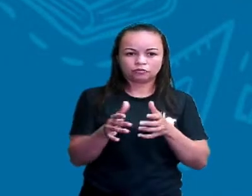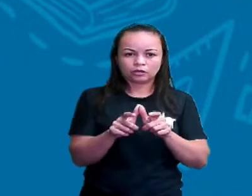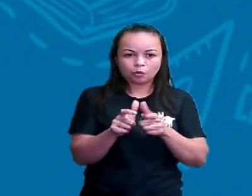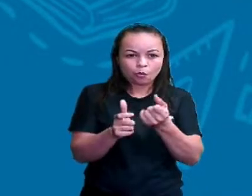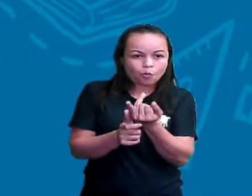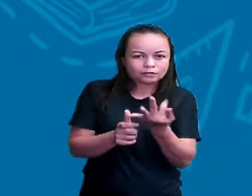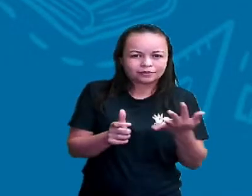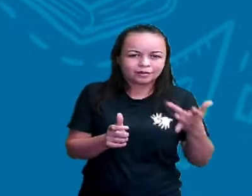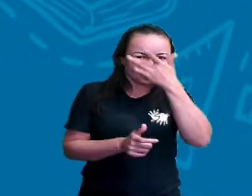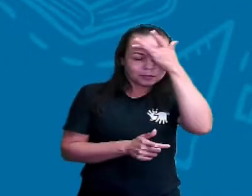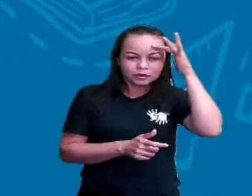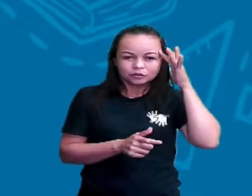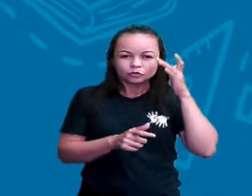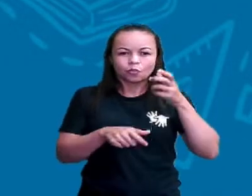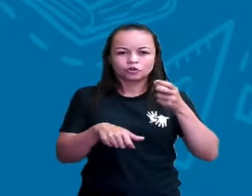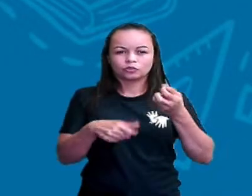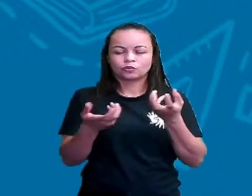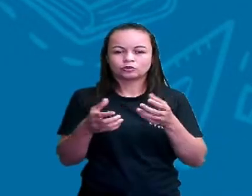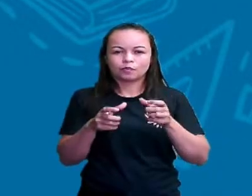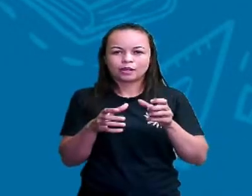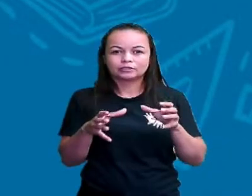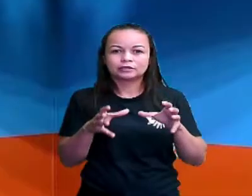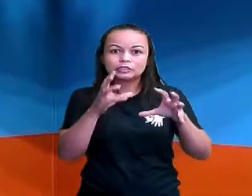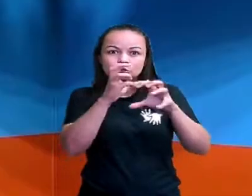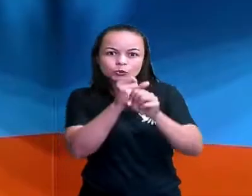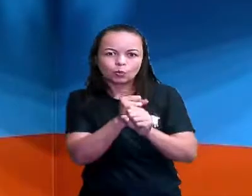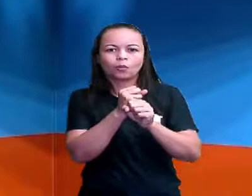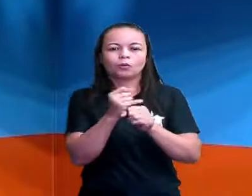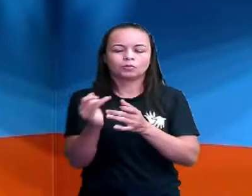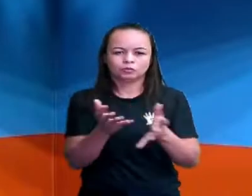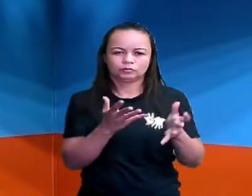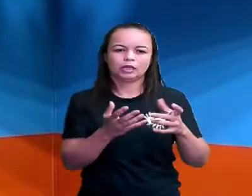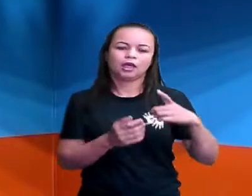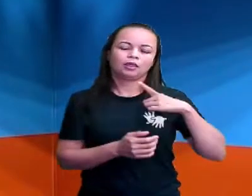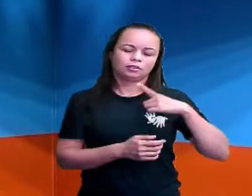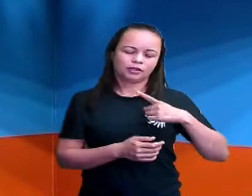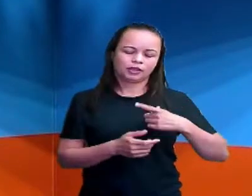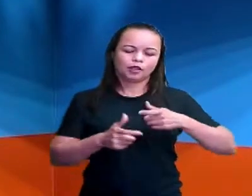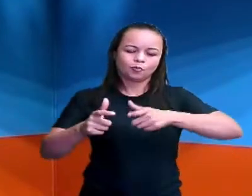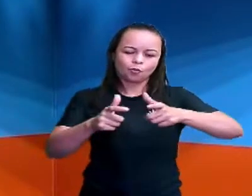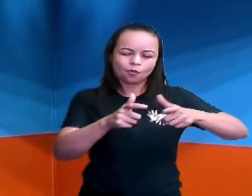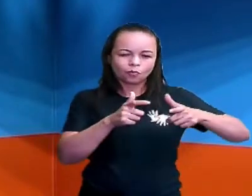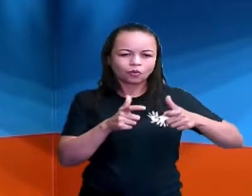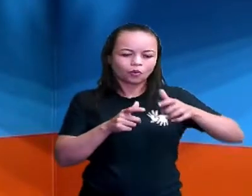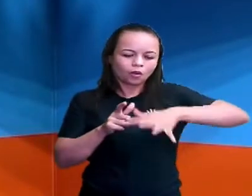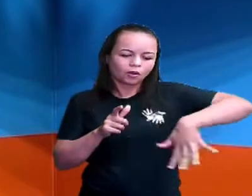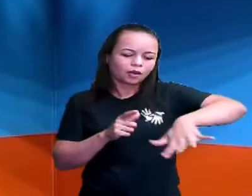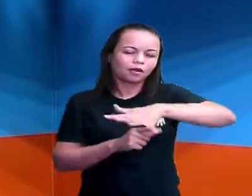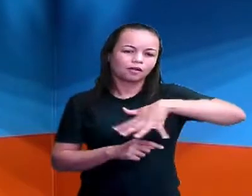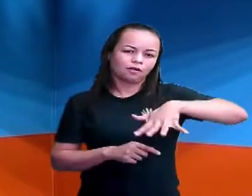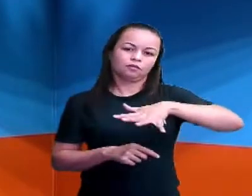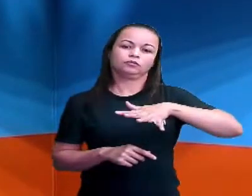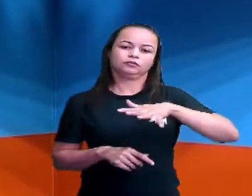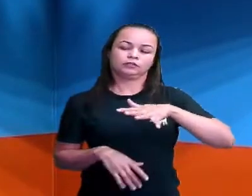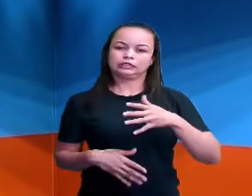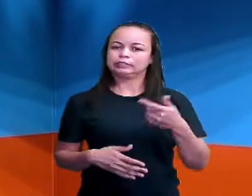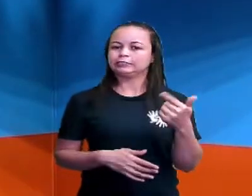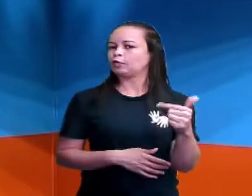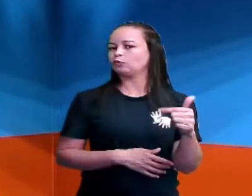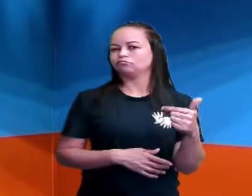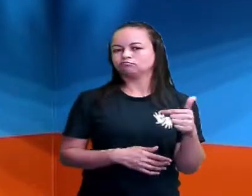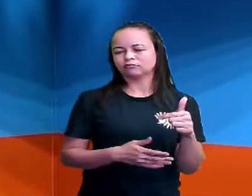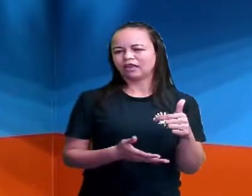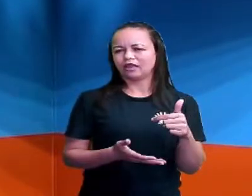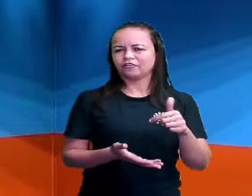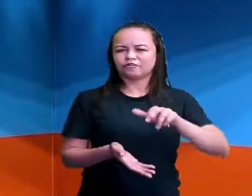a quantidade de pessoas. Então, a gente vê que existe uma determinada área, né, que não tem